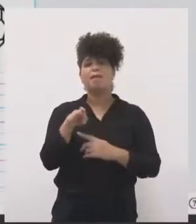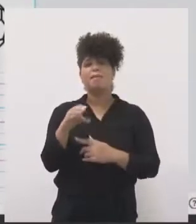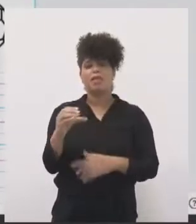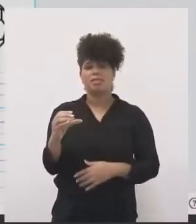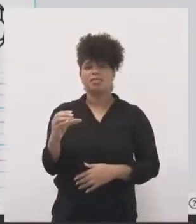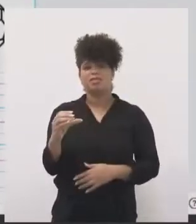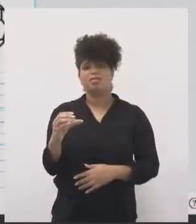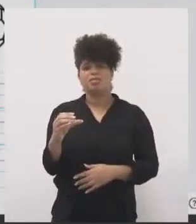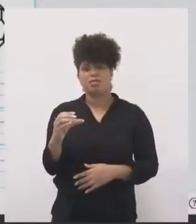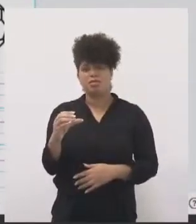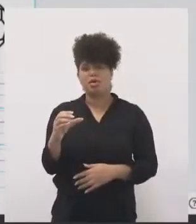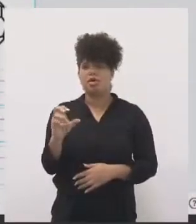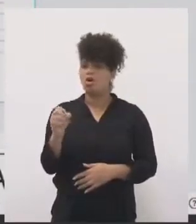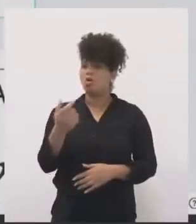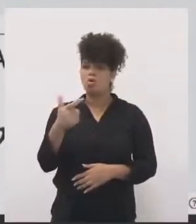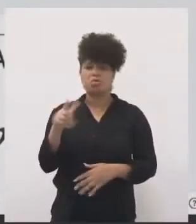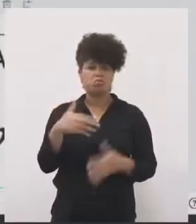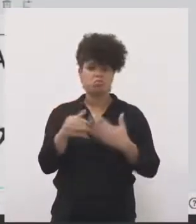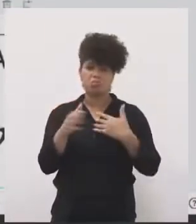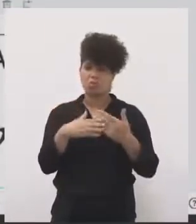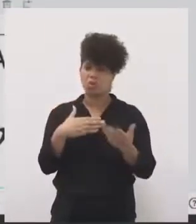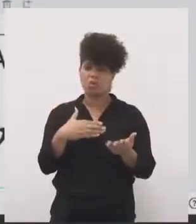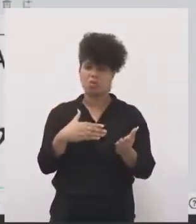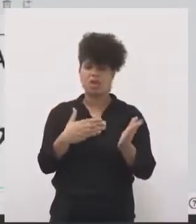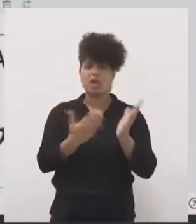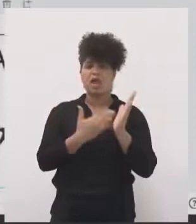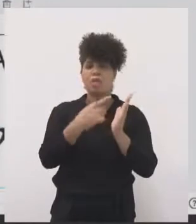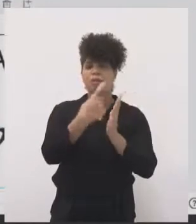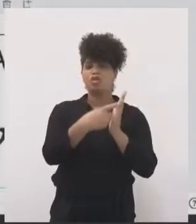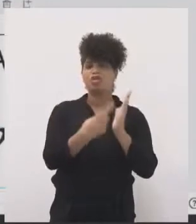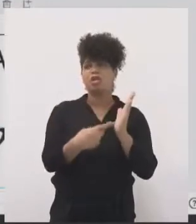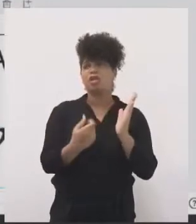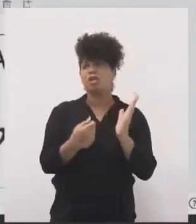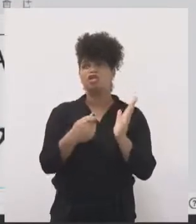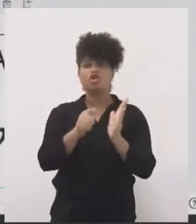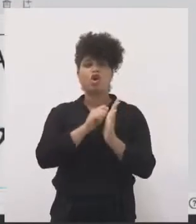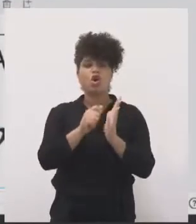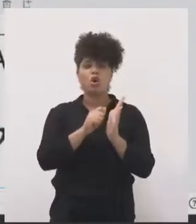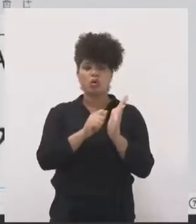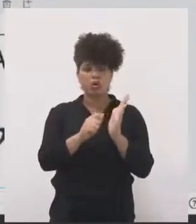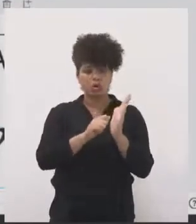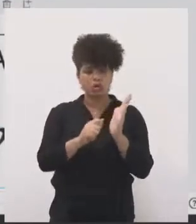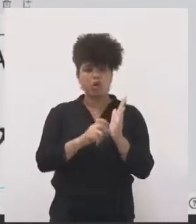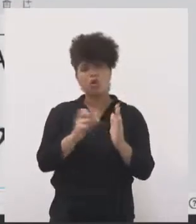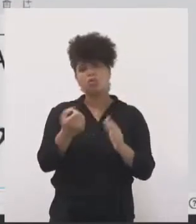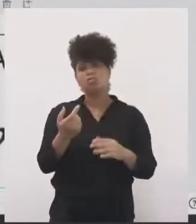poderia ser uma apostila de qualquer coisa, poderia ser uma apostila de colorir, poderia ser uma apostila